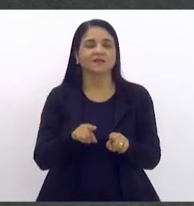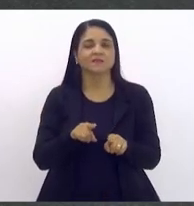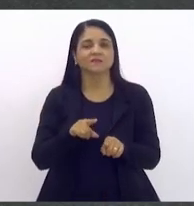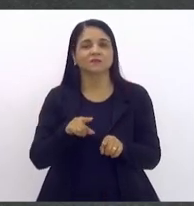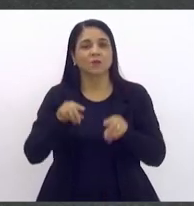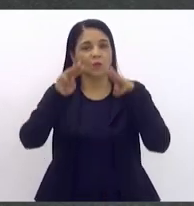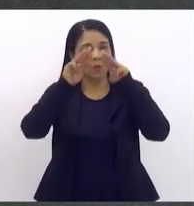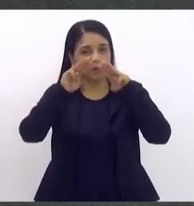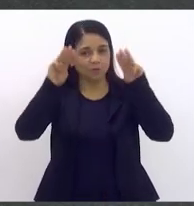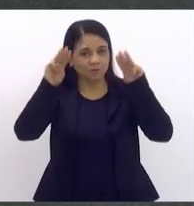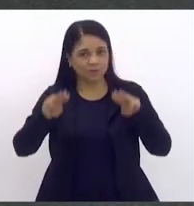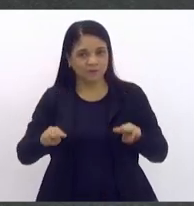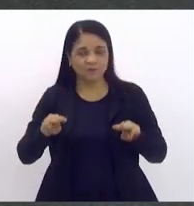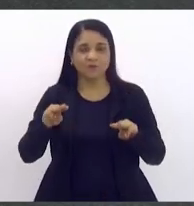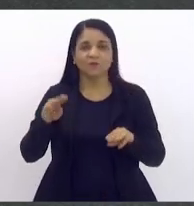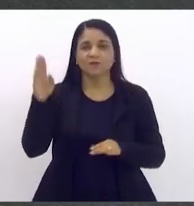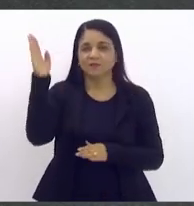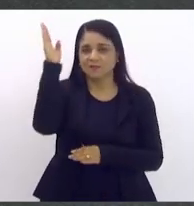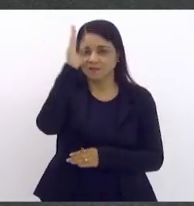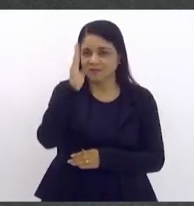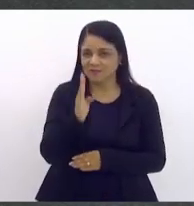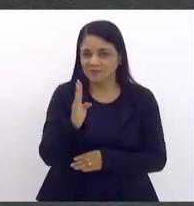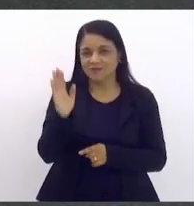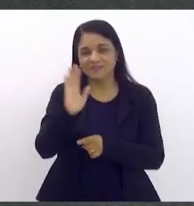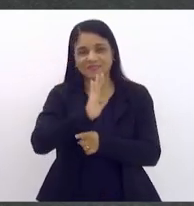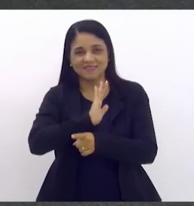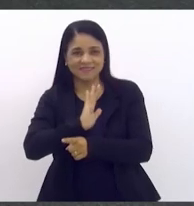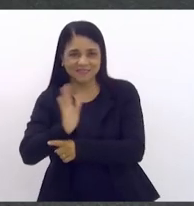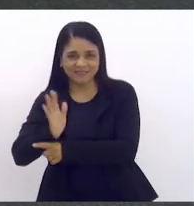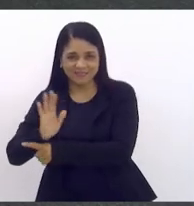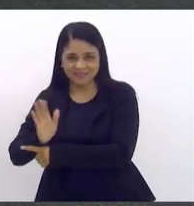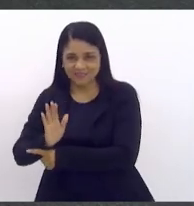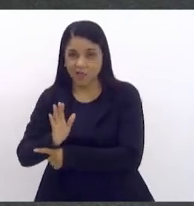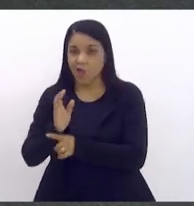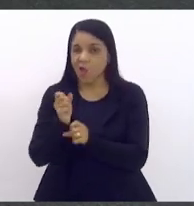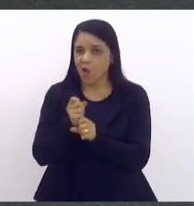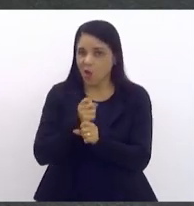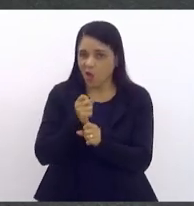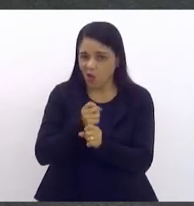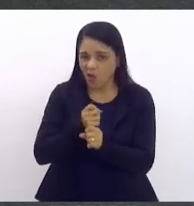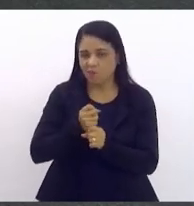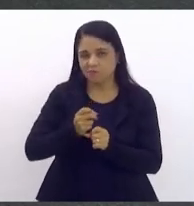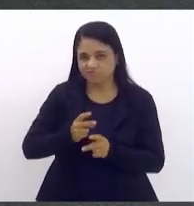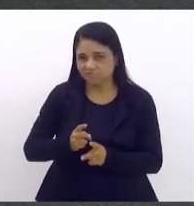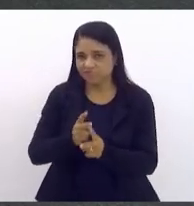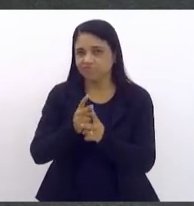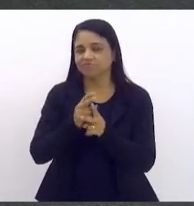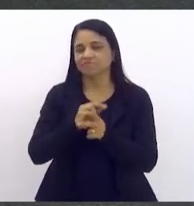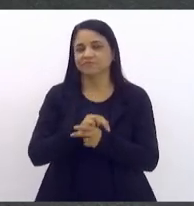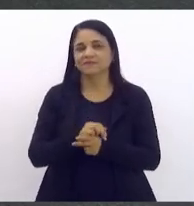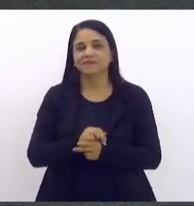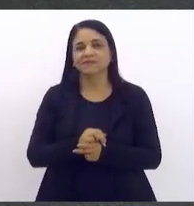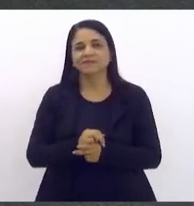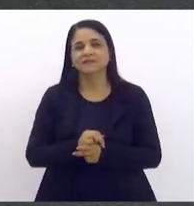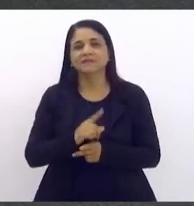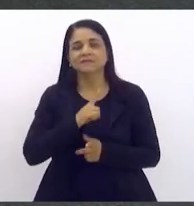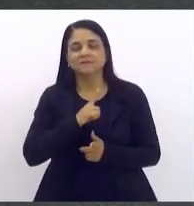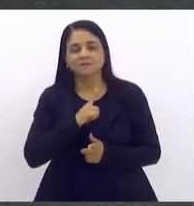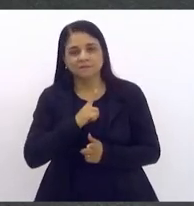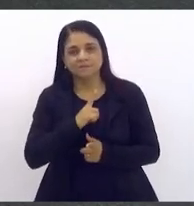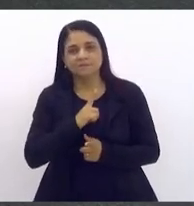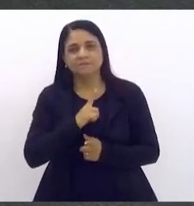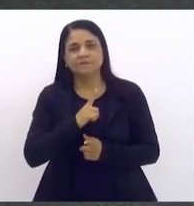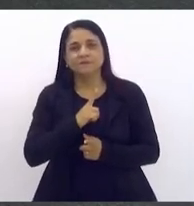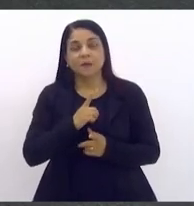do Museu Nacional de Cinema, que a obra ainda está em construção. A gente tem